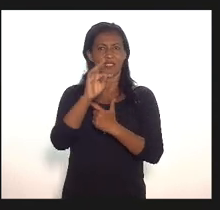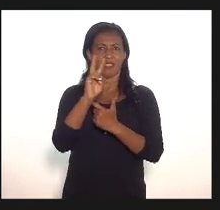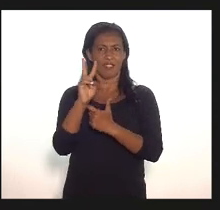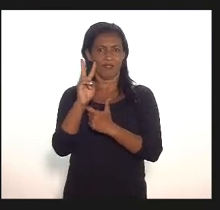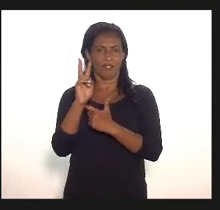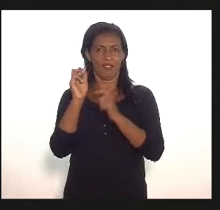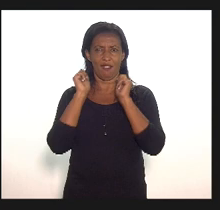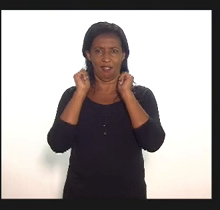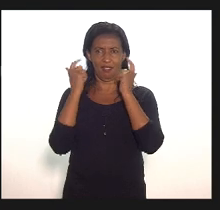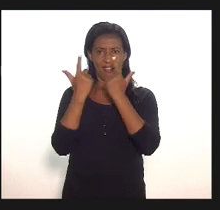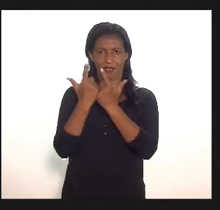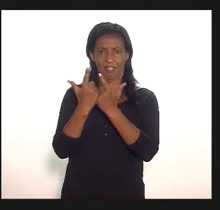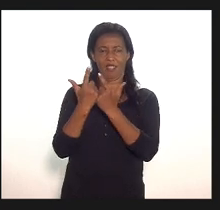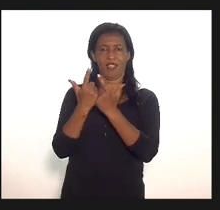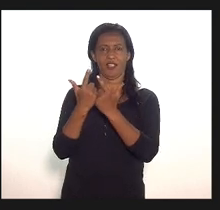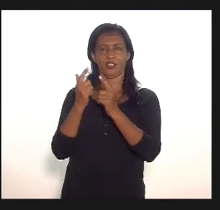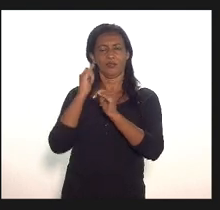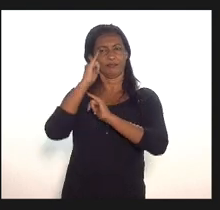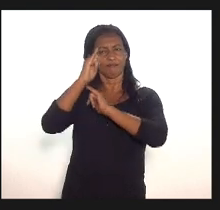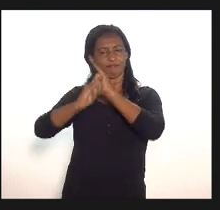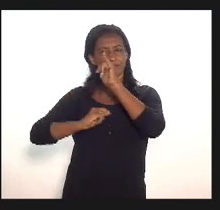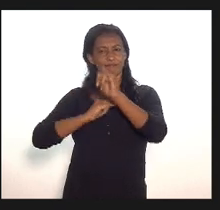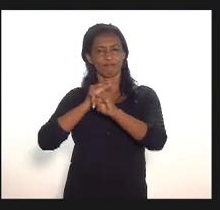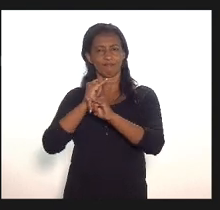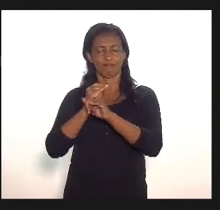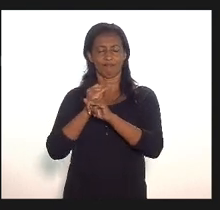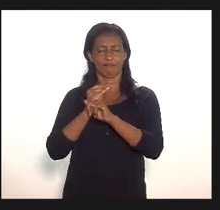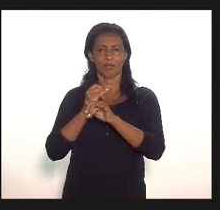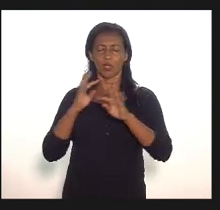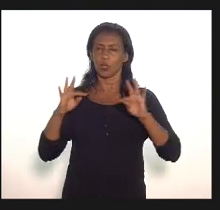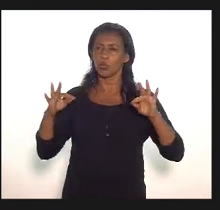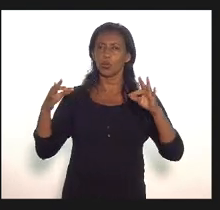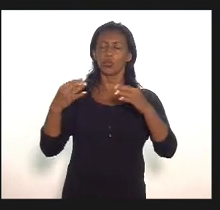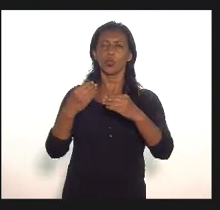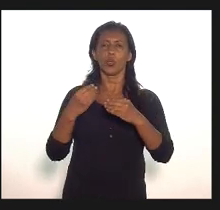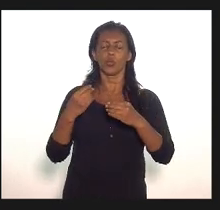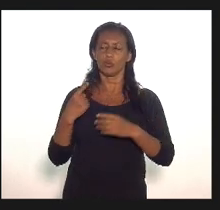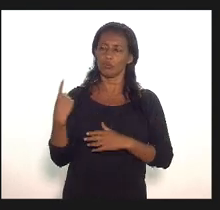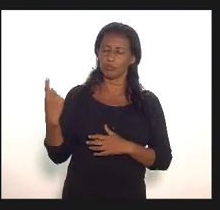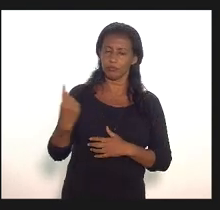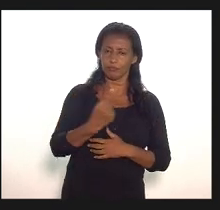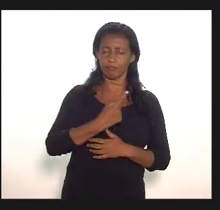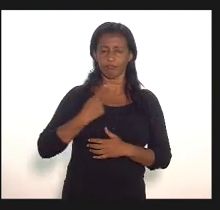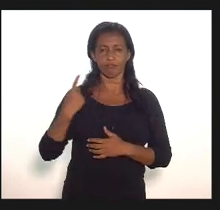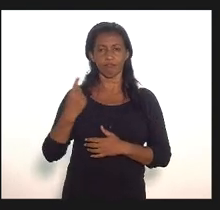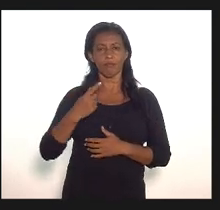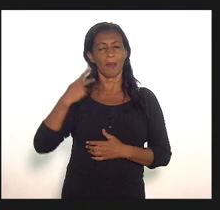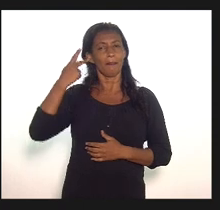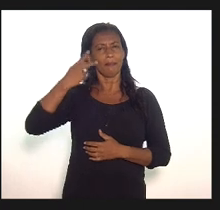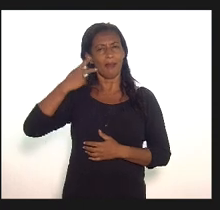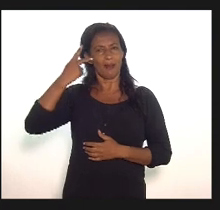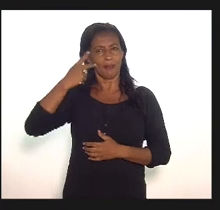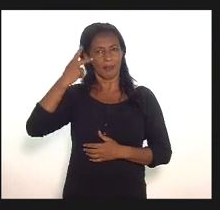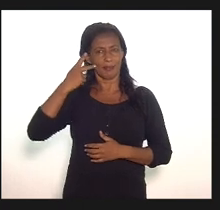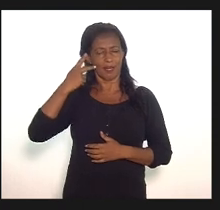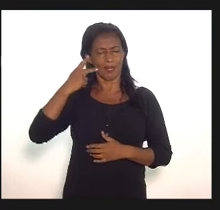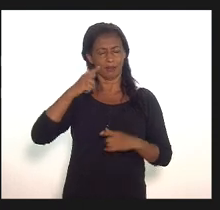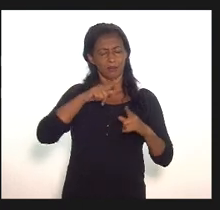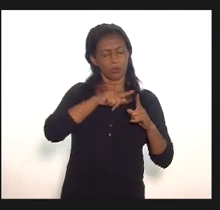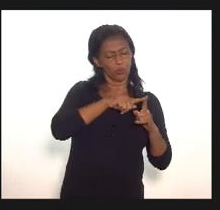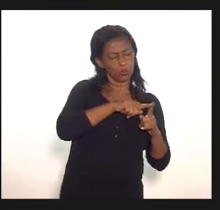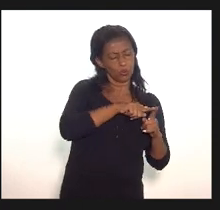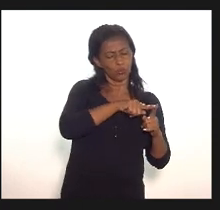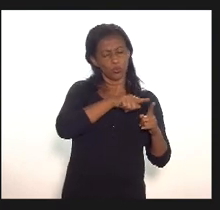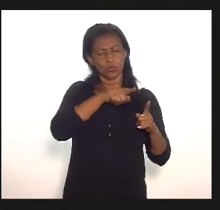Alerte. Todos nós, enquanto parlamentares, durante todo esse período da pandemia, todas